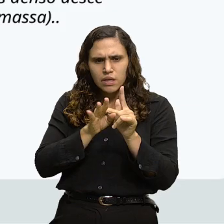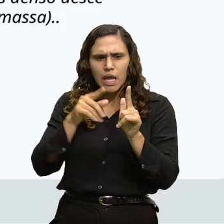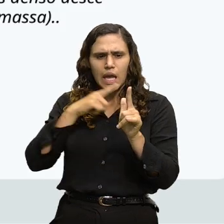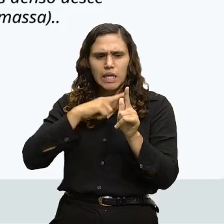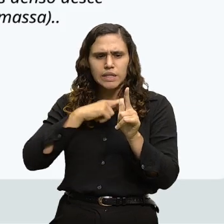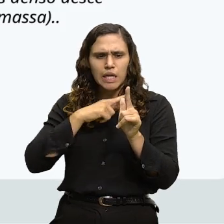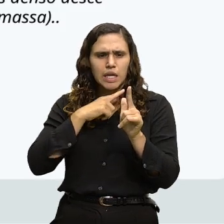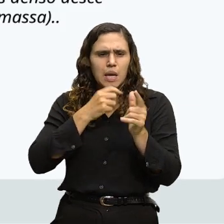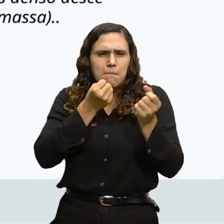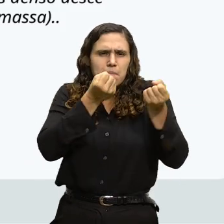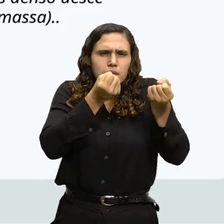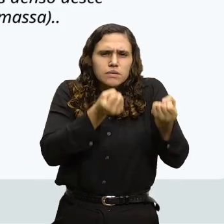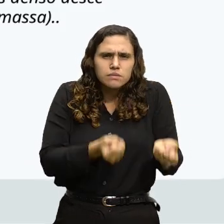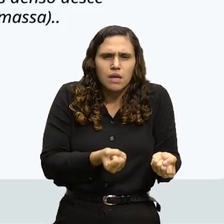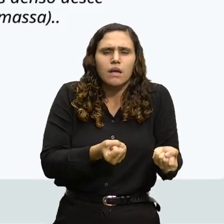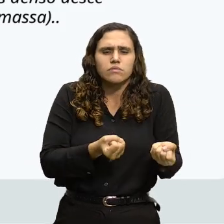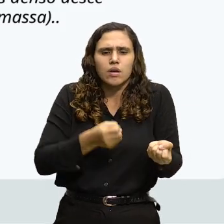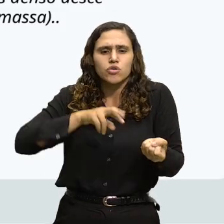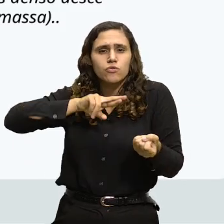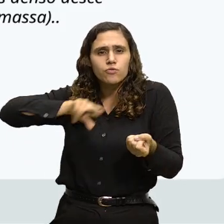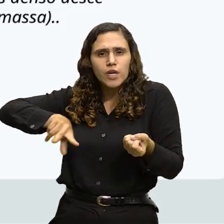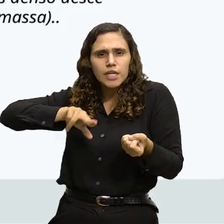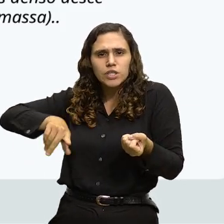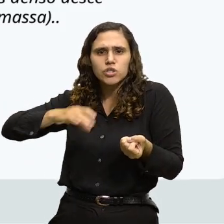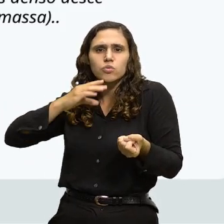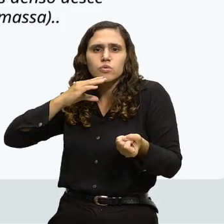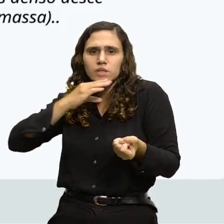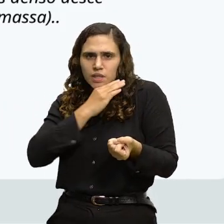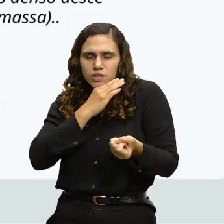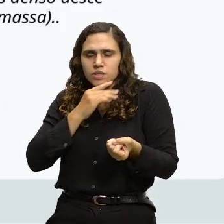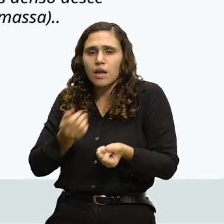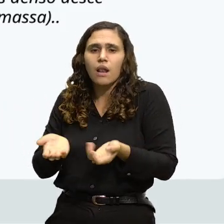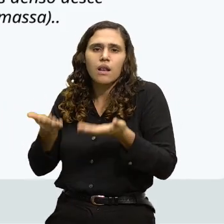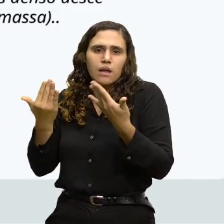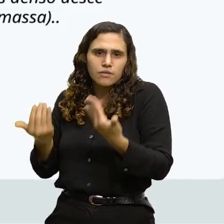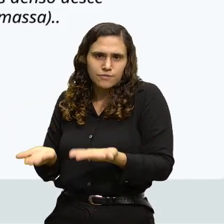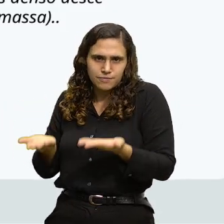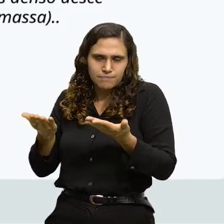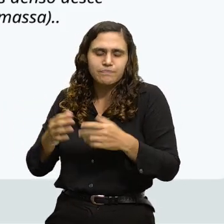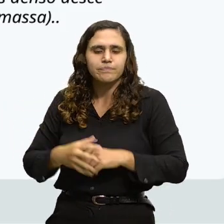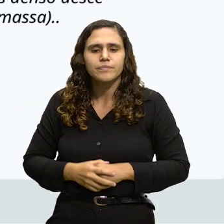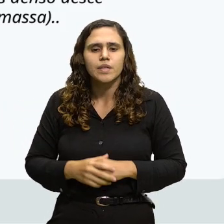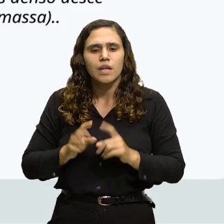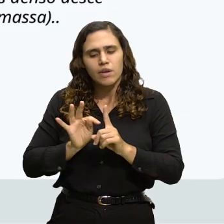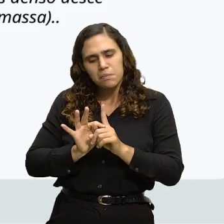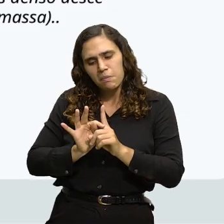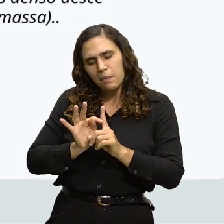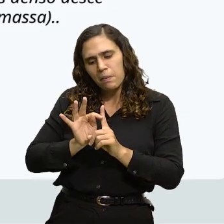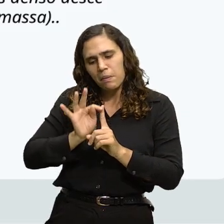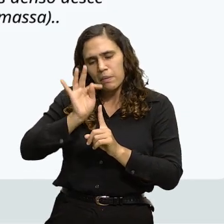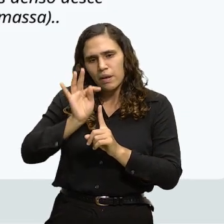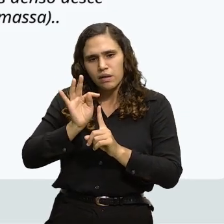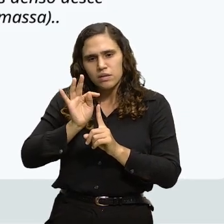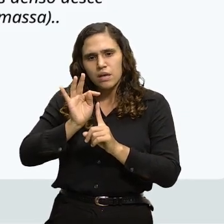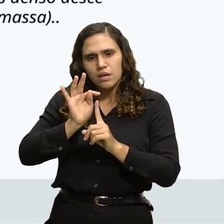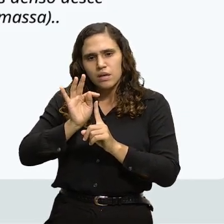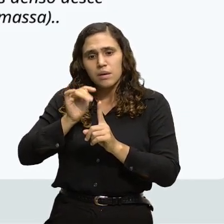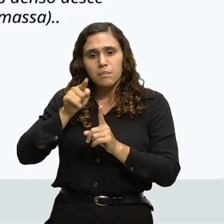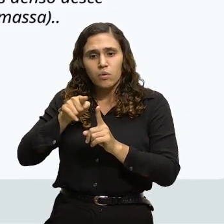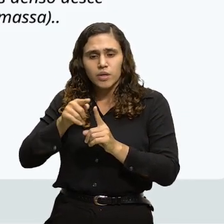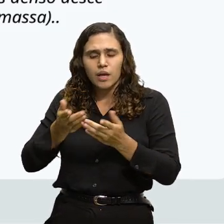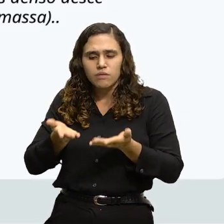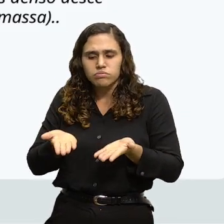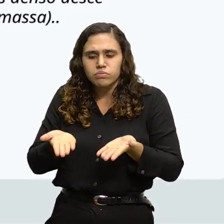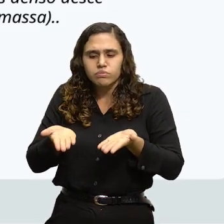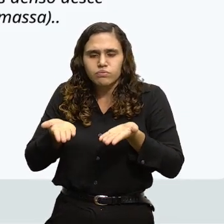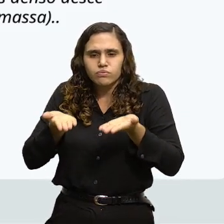densidade, ele é mais pesado, diferentemente do ar quente. O ar quente, ele é mais leve, então ele sobe. Por quê? Porque tem poucas moléculas, então a força-peso que está puxando